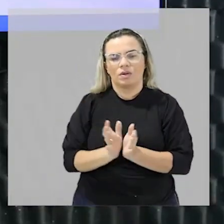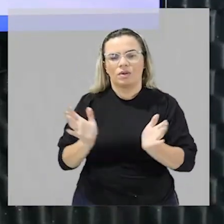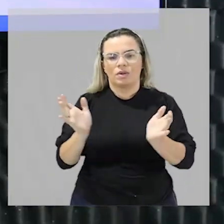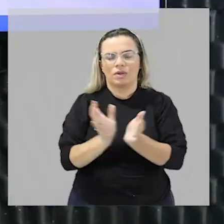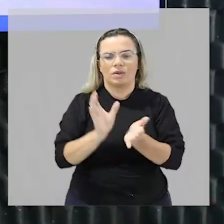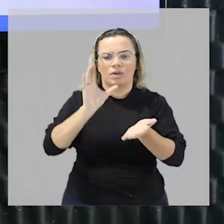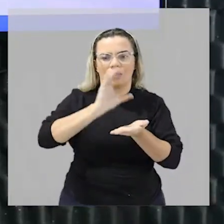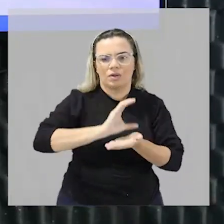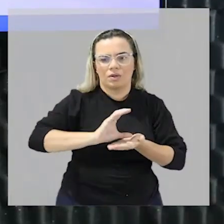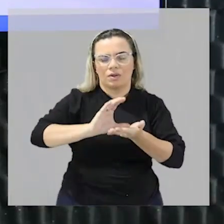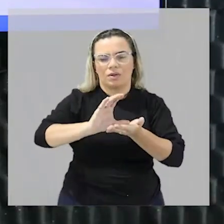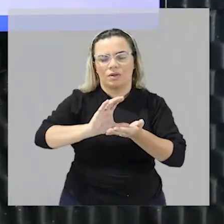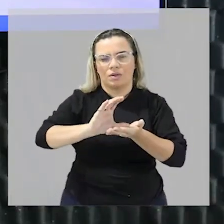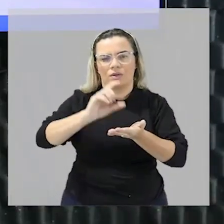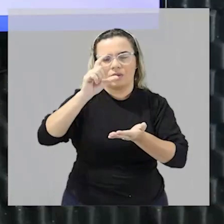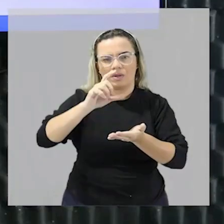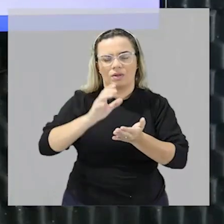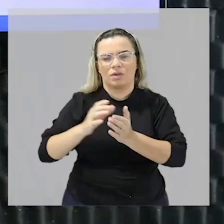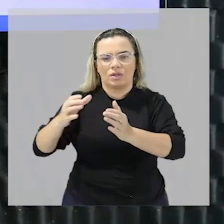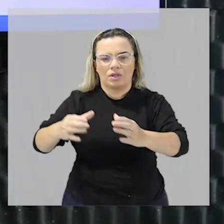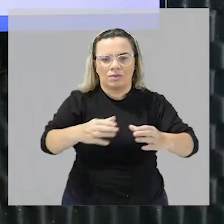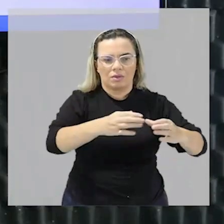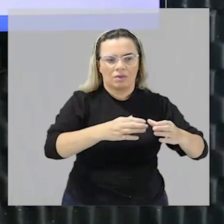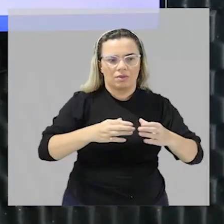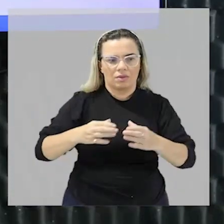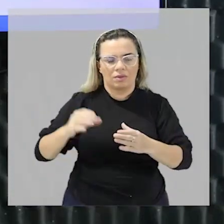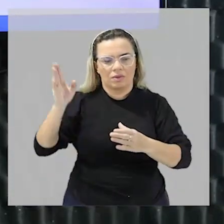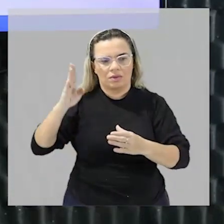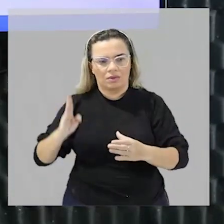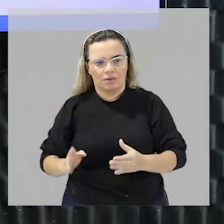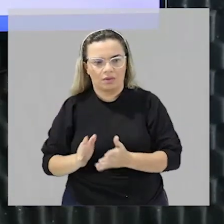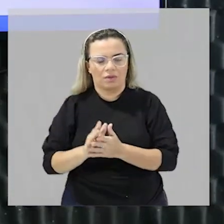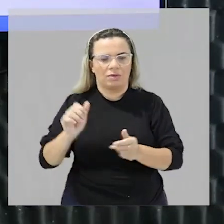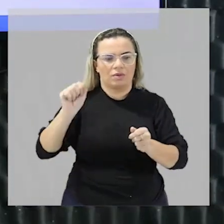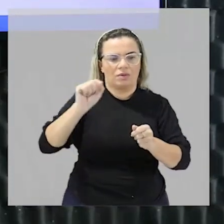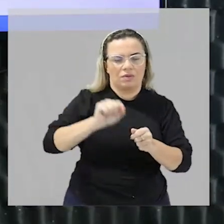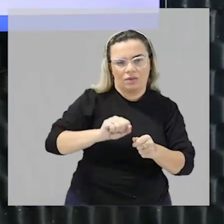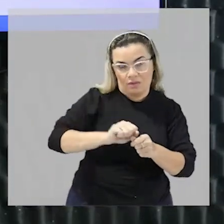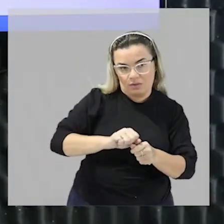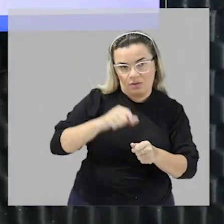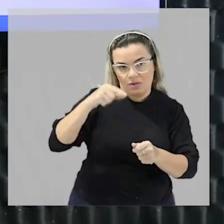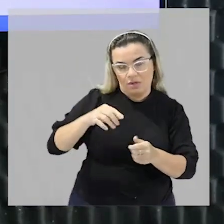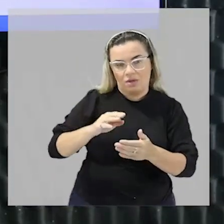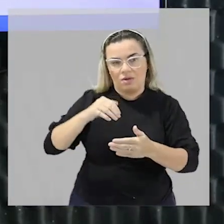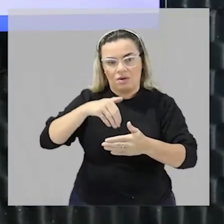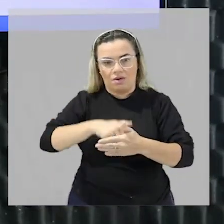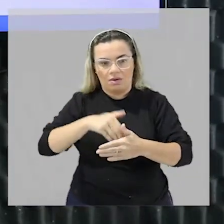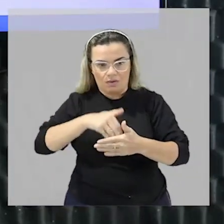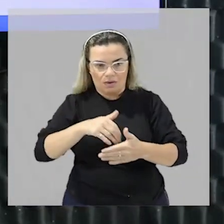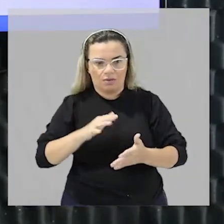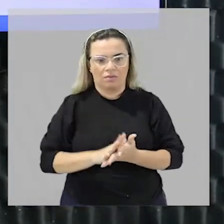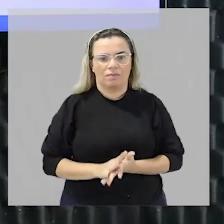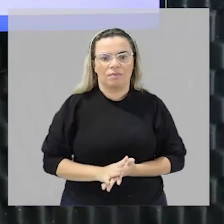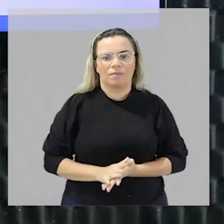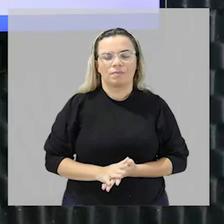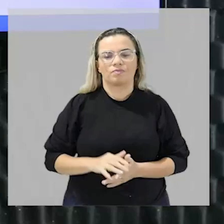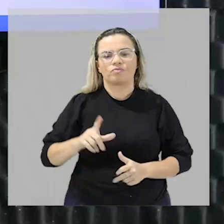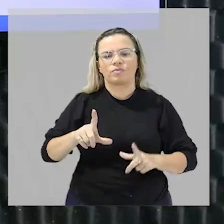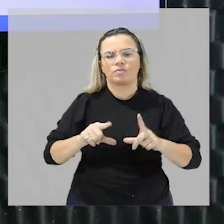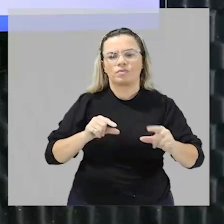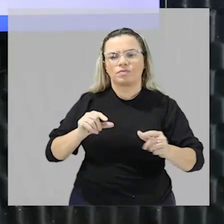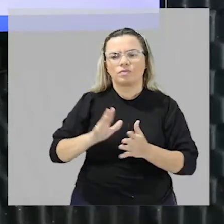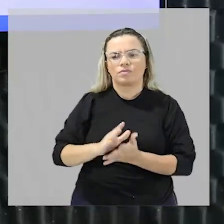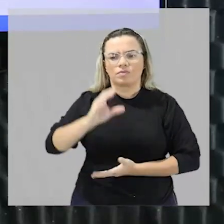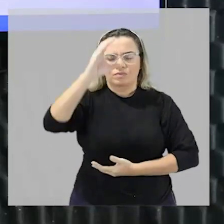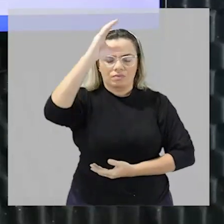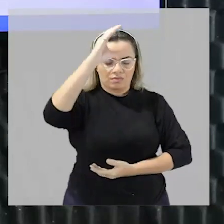e dos membros dos Conselhos Gerais das províncias serão feitas por eleições, elegendo